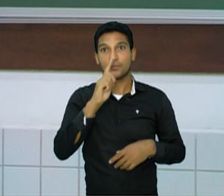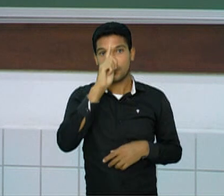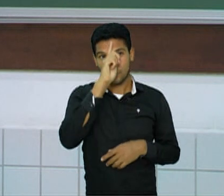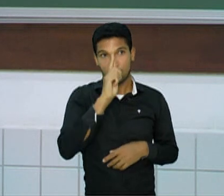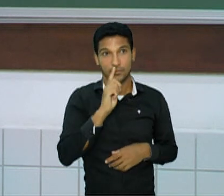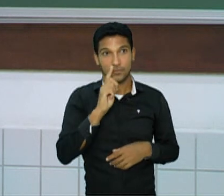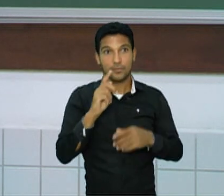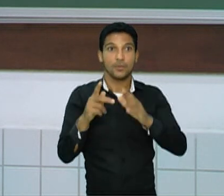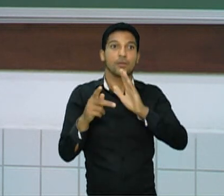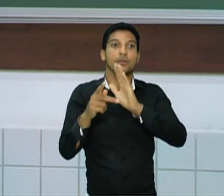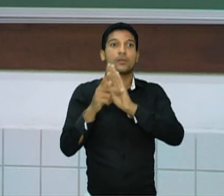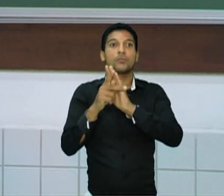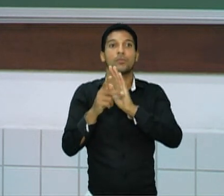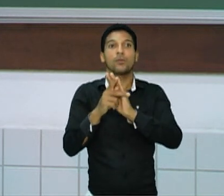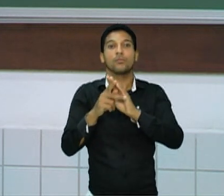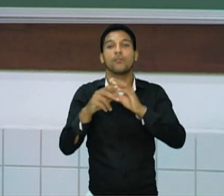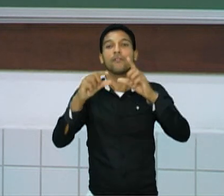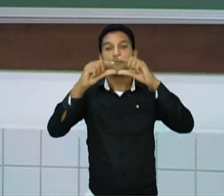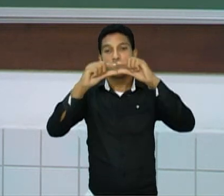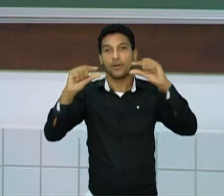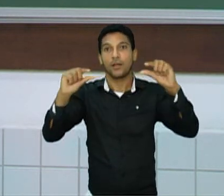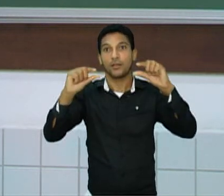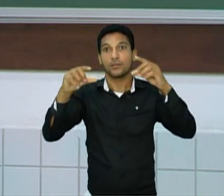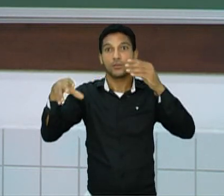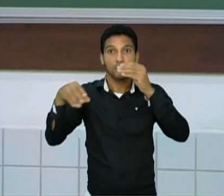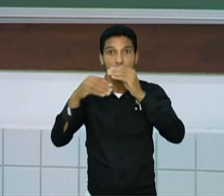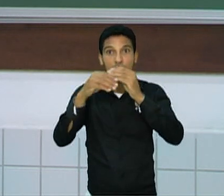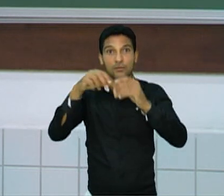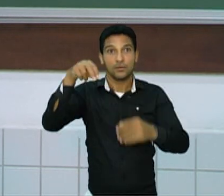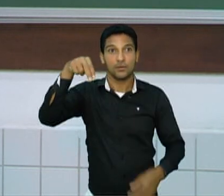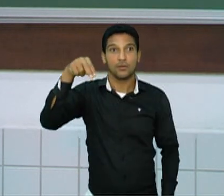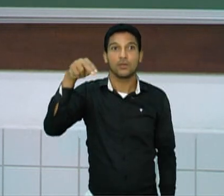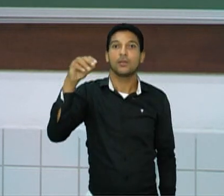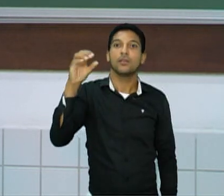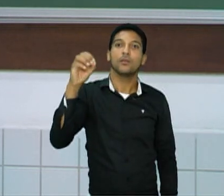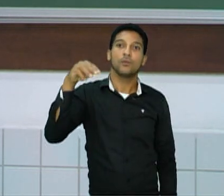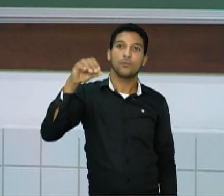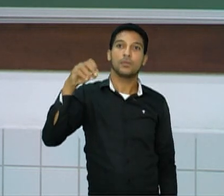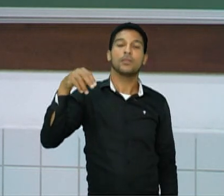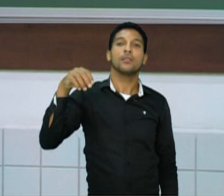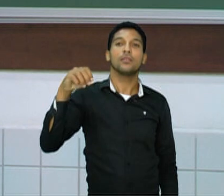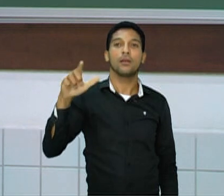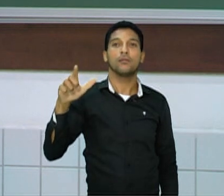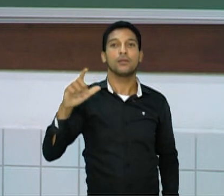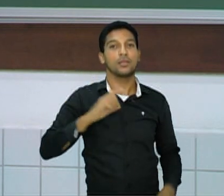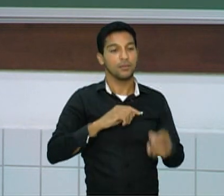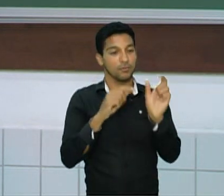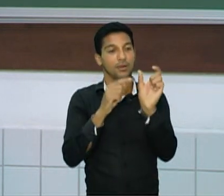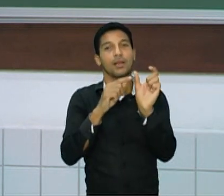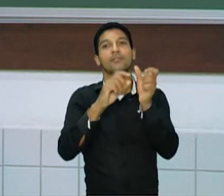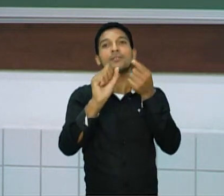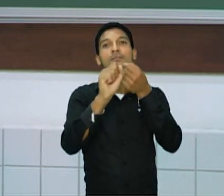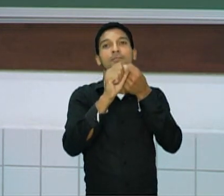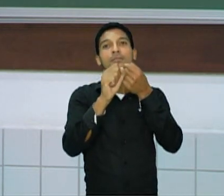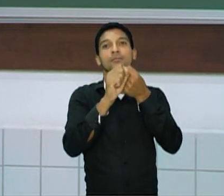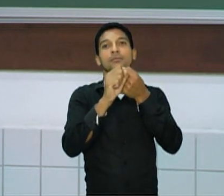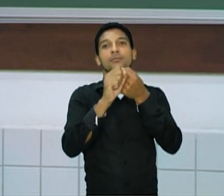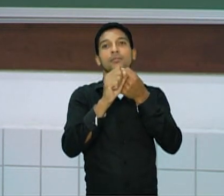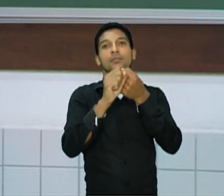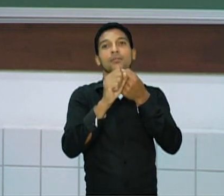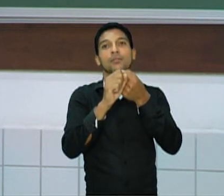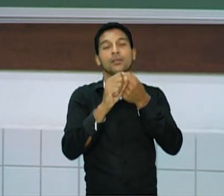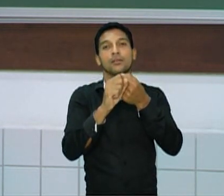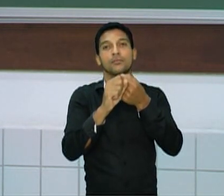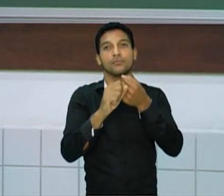Esse nome, geralmente, é um substantivo abstrato. Ideia, certeza, medo. Lembra do medo de avião que a gente viu na aula